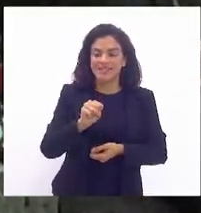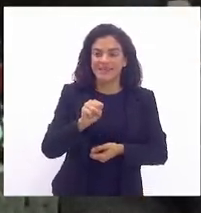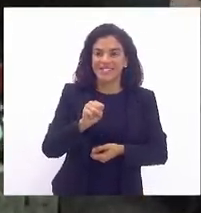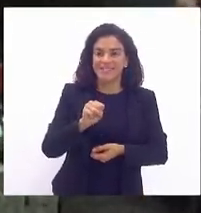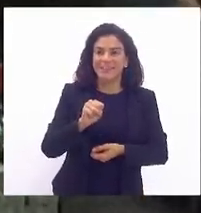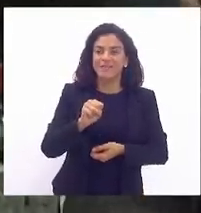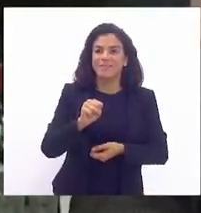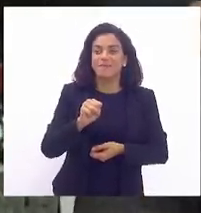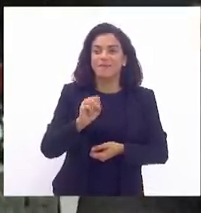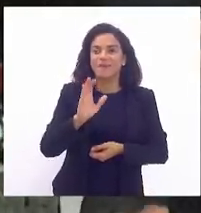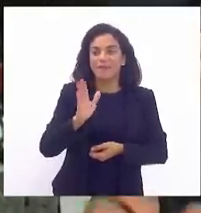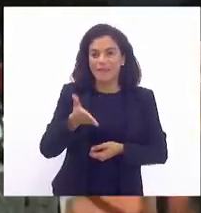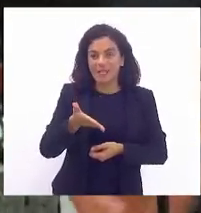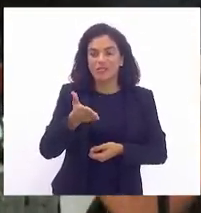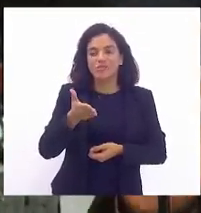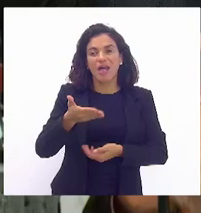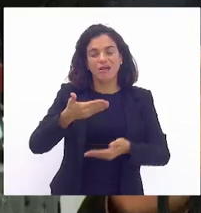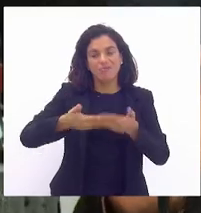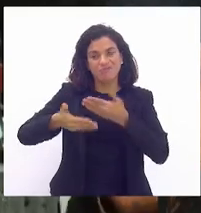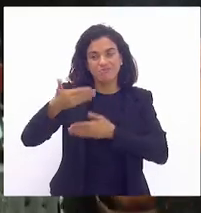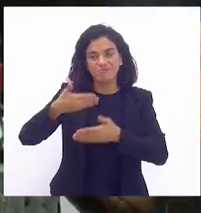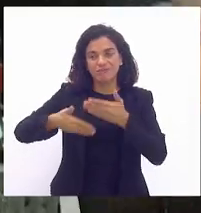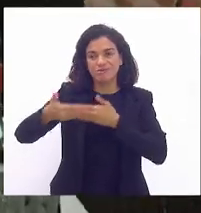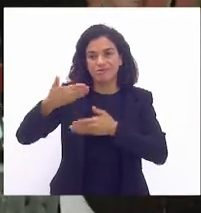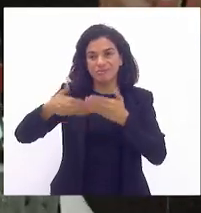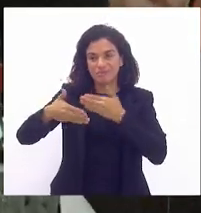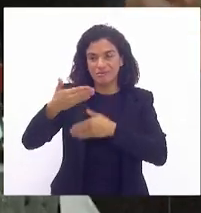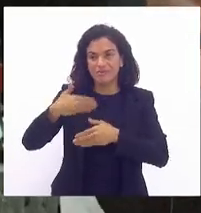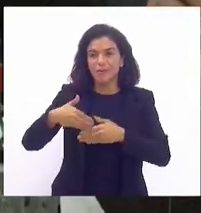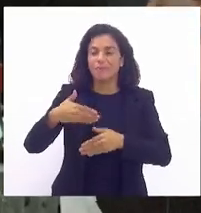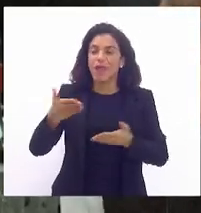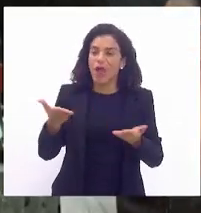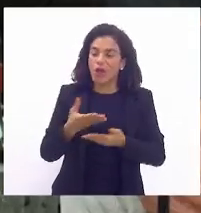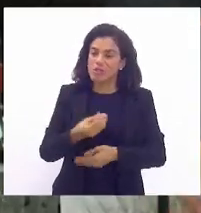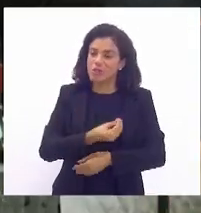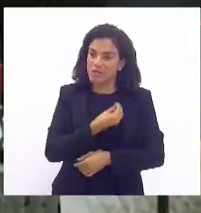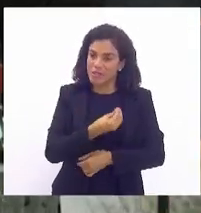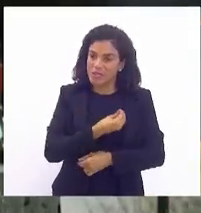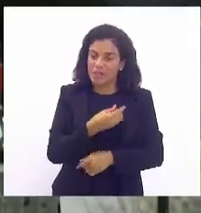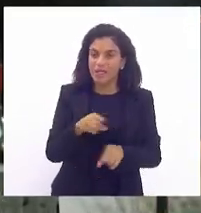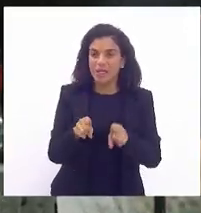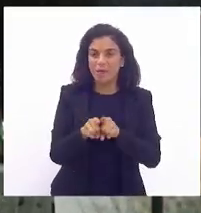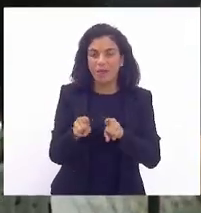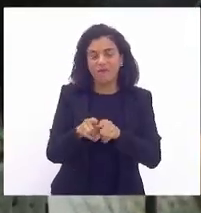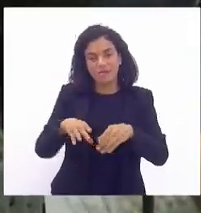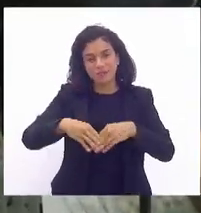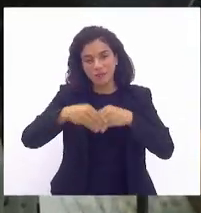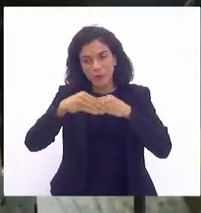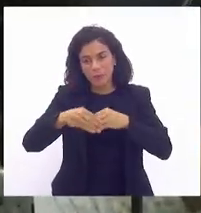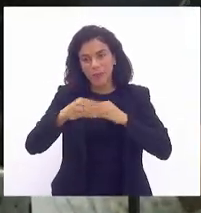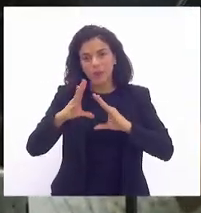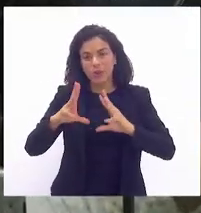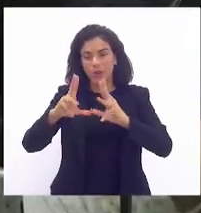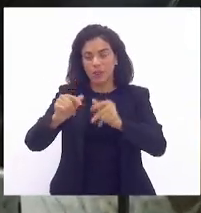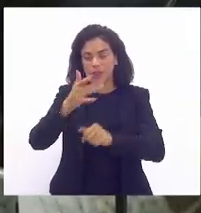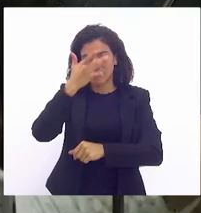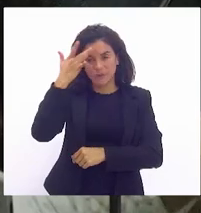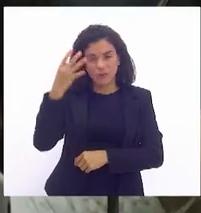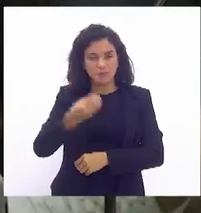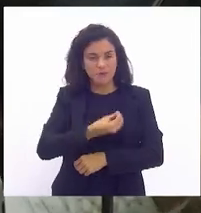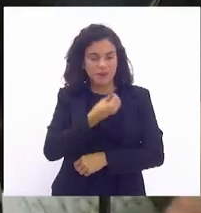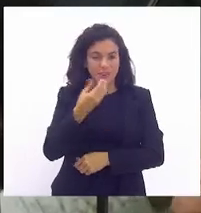foram, não estavam presentes em outras situações, mas agora estão aqui. E também fazer um cumprimento a todos aqui presentes nesta